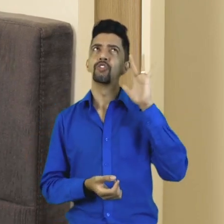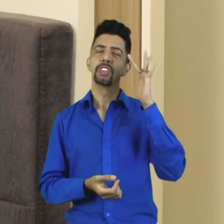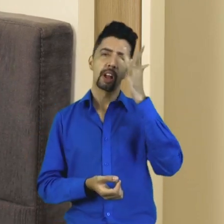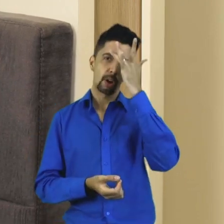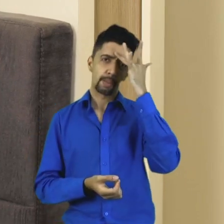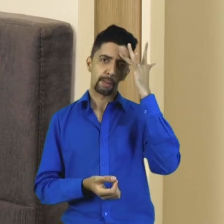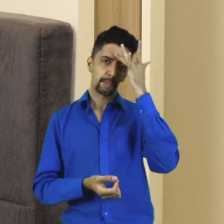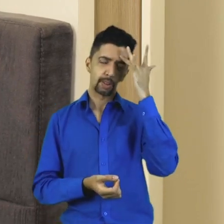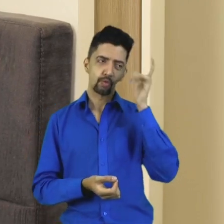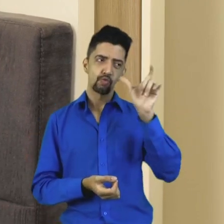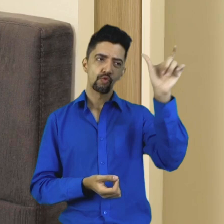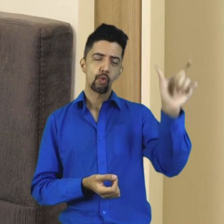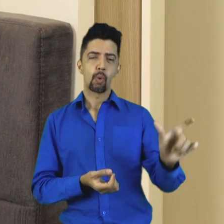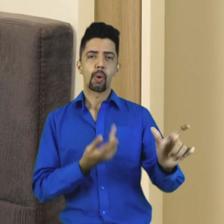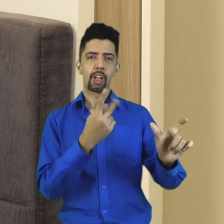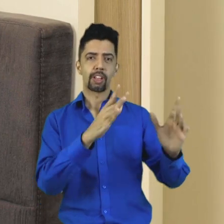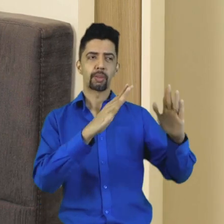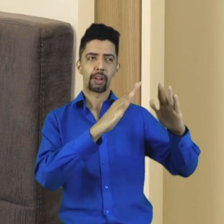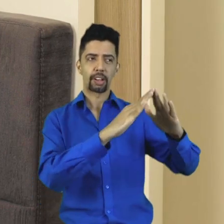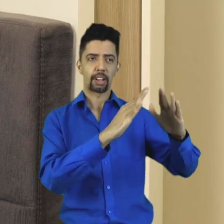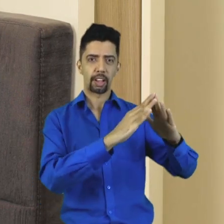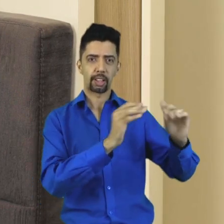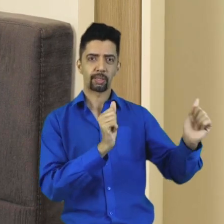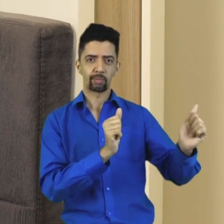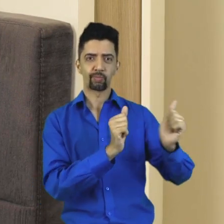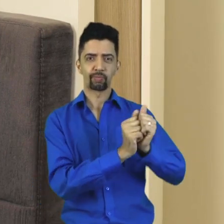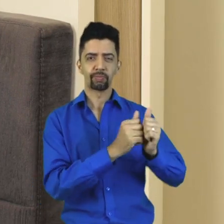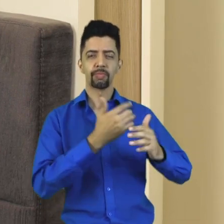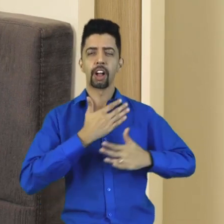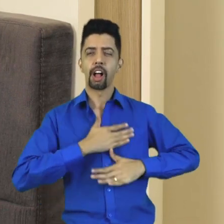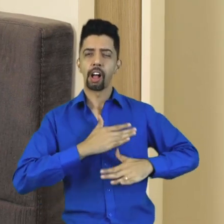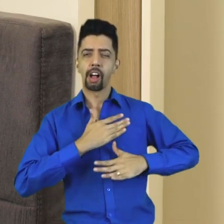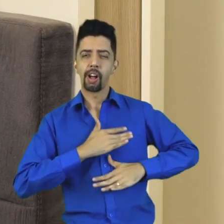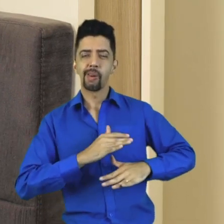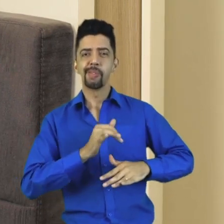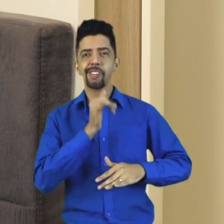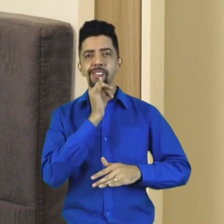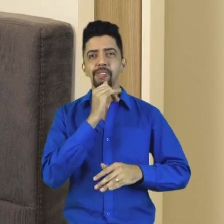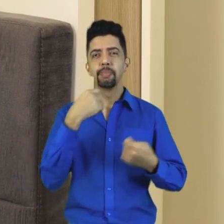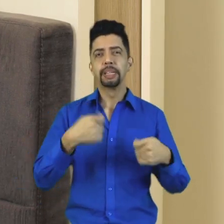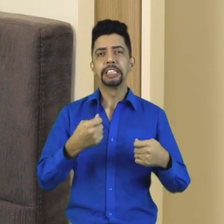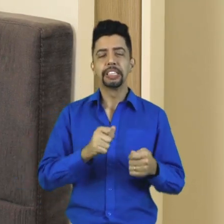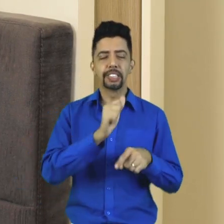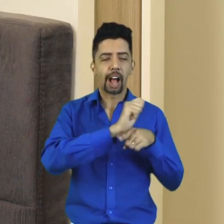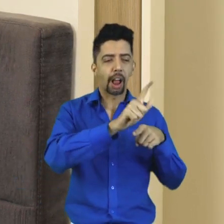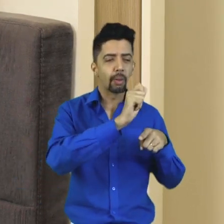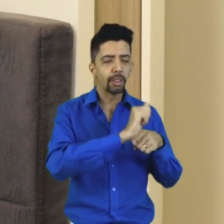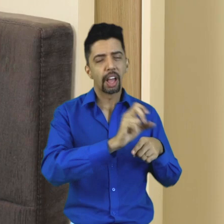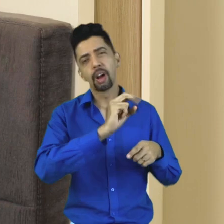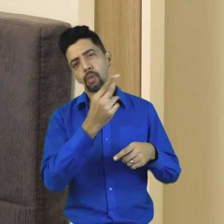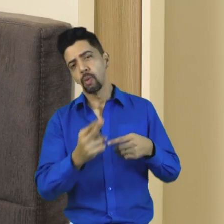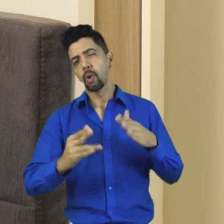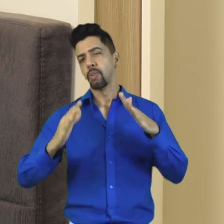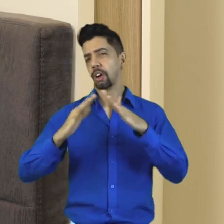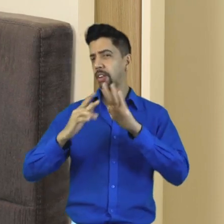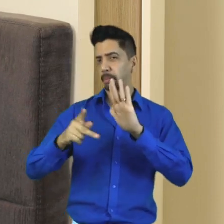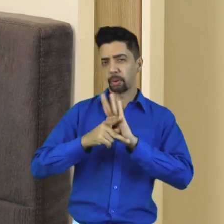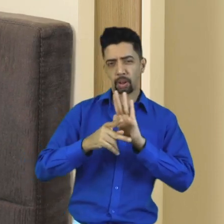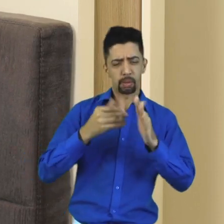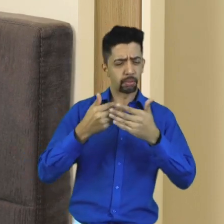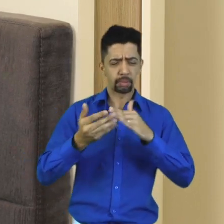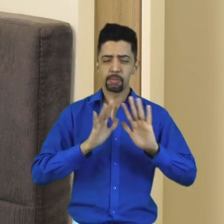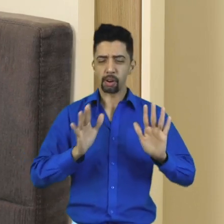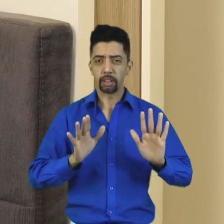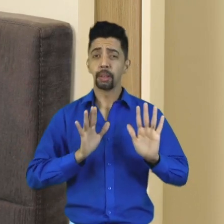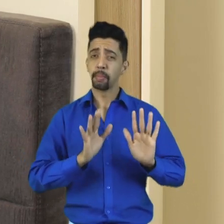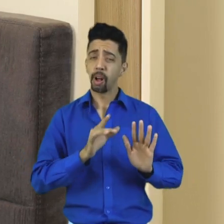está lá morando na sua casa, tranquila, que tem ou paga aluguel, ou tem a sua casa própria, não